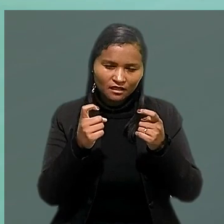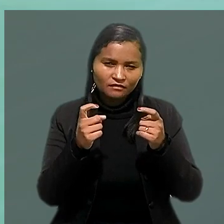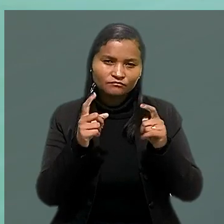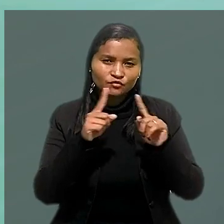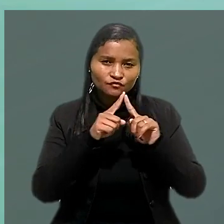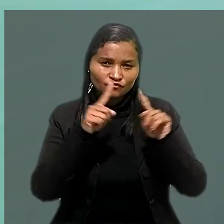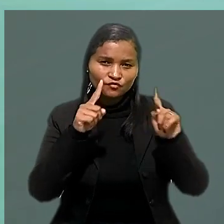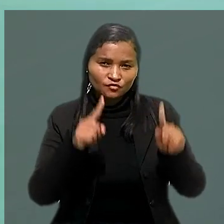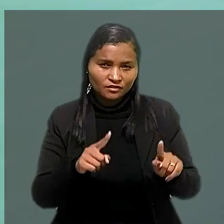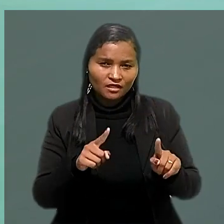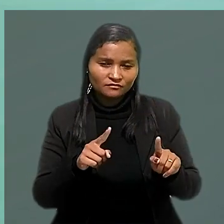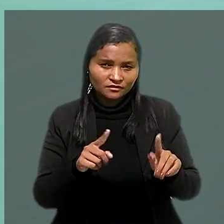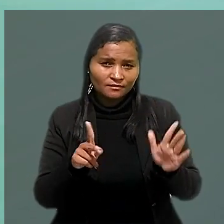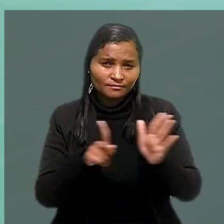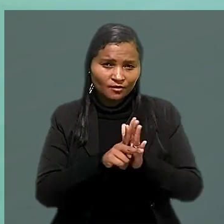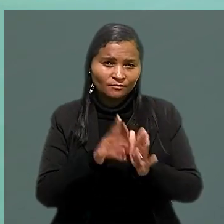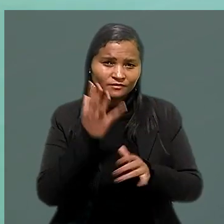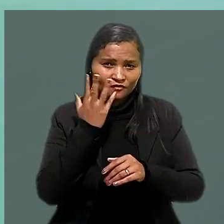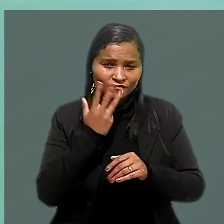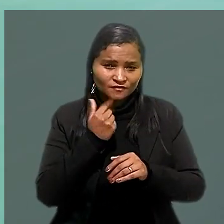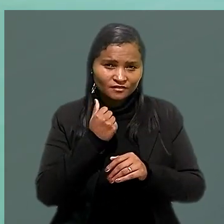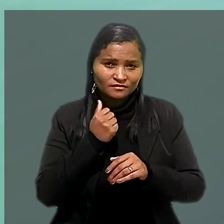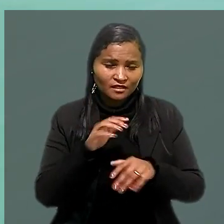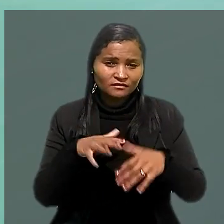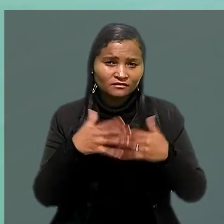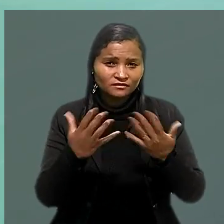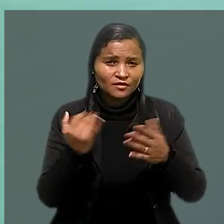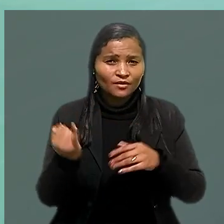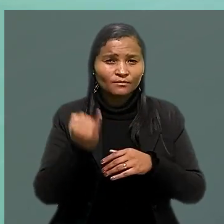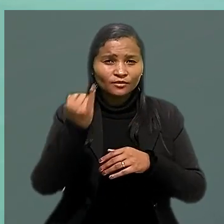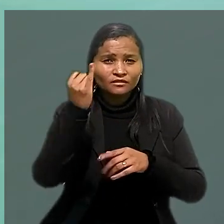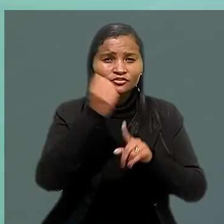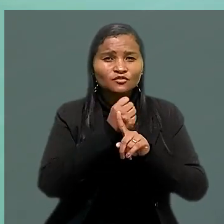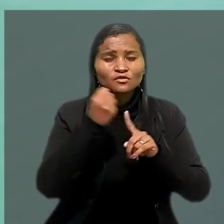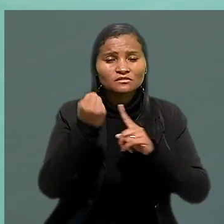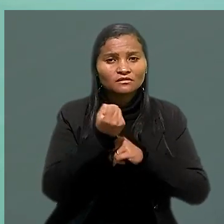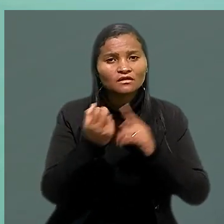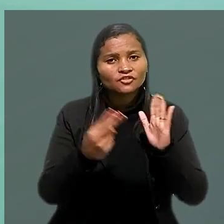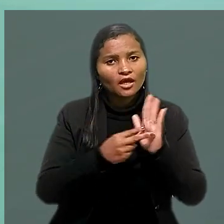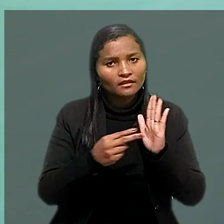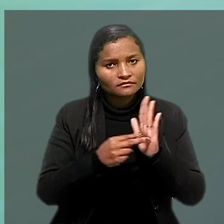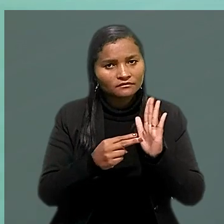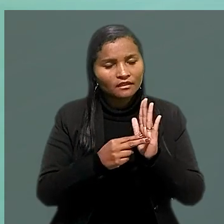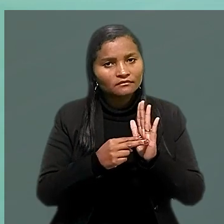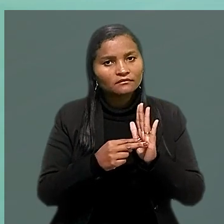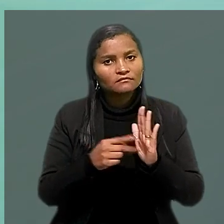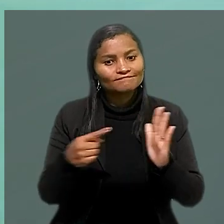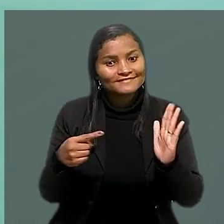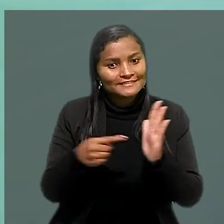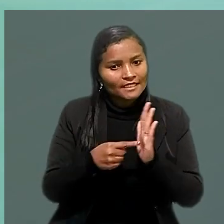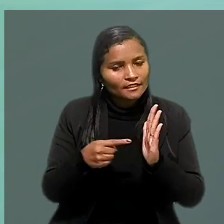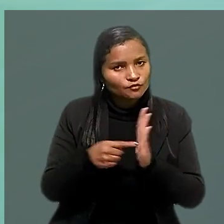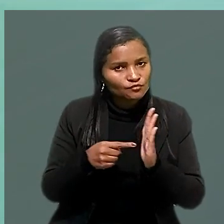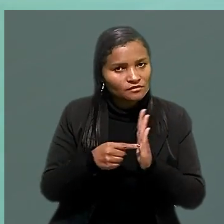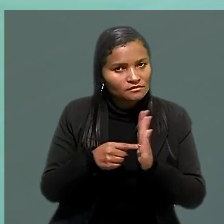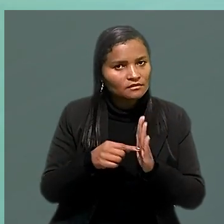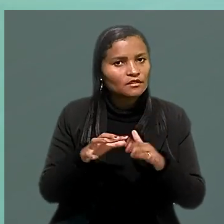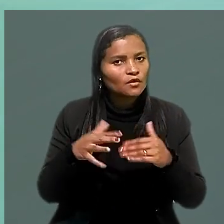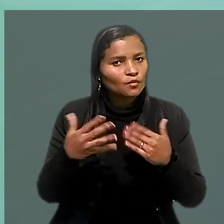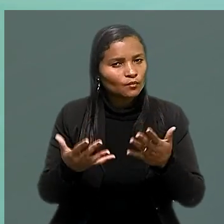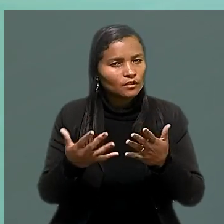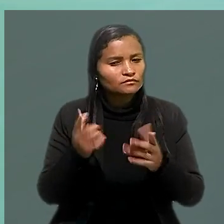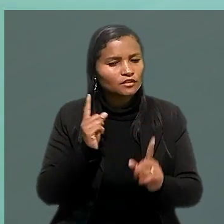vezes, empregada relacionada às nossas crianças. Então, é importante que a sociedade esteja atenta, que denuncie